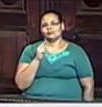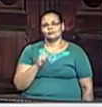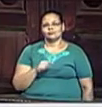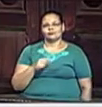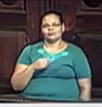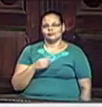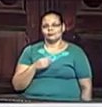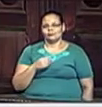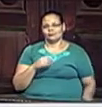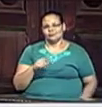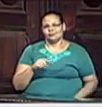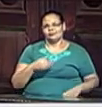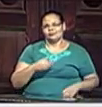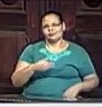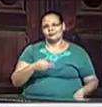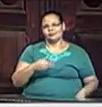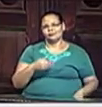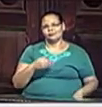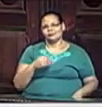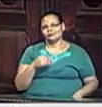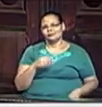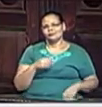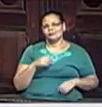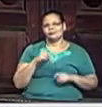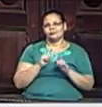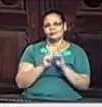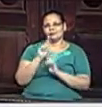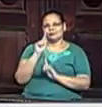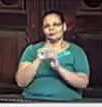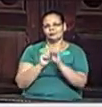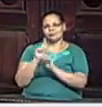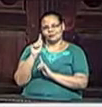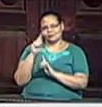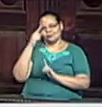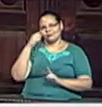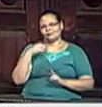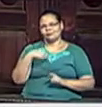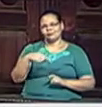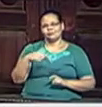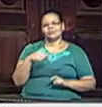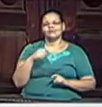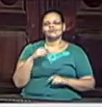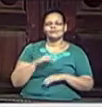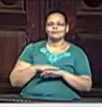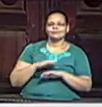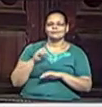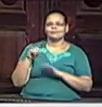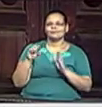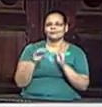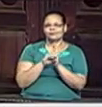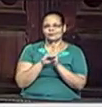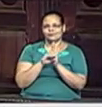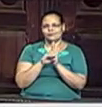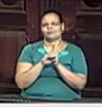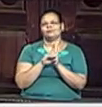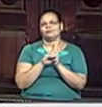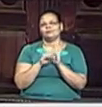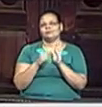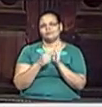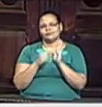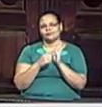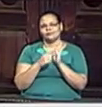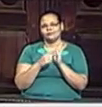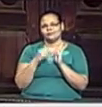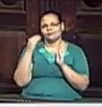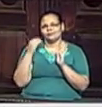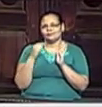por cima dos índices definidos pela Constituição da República